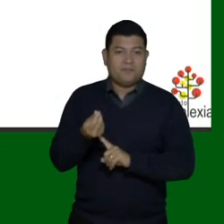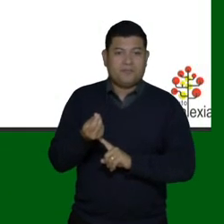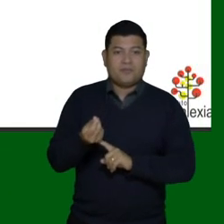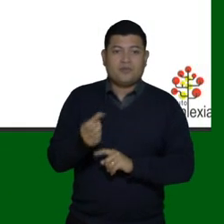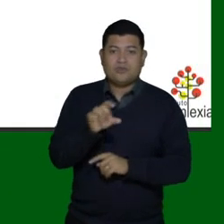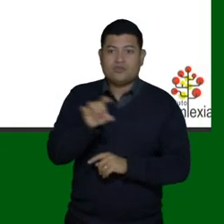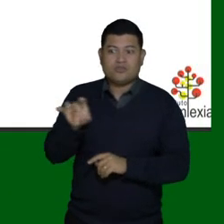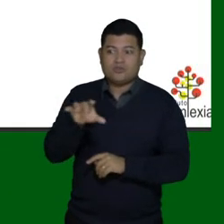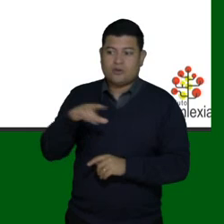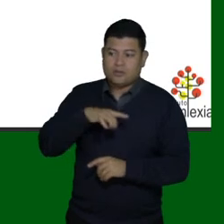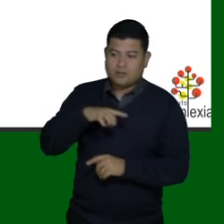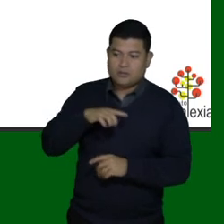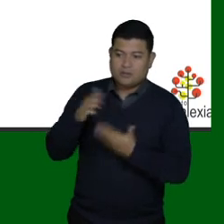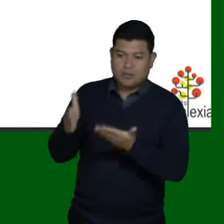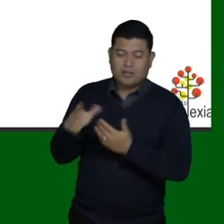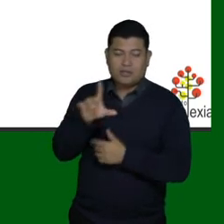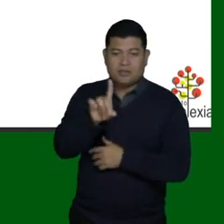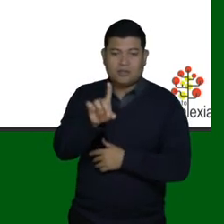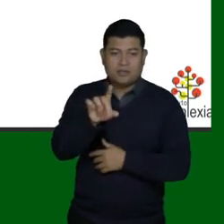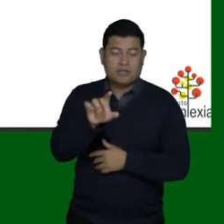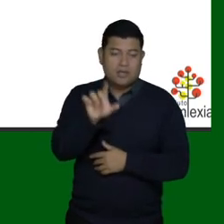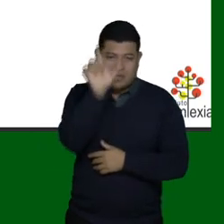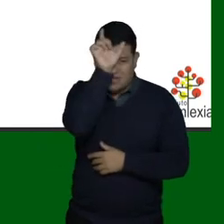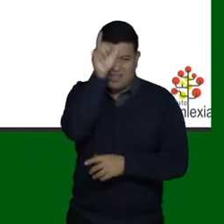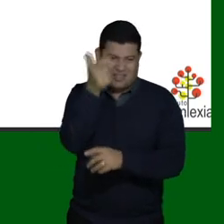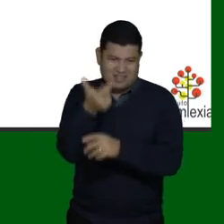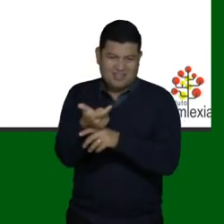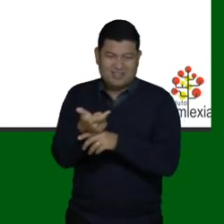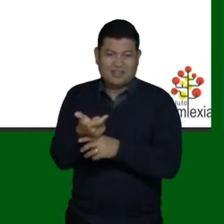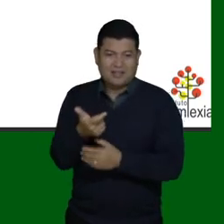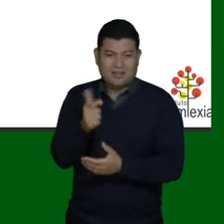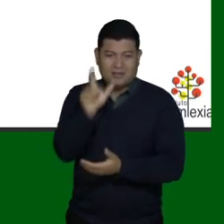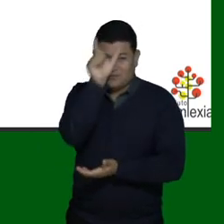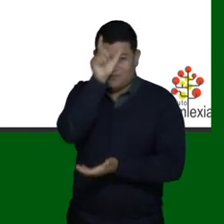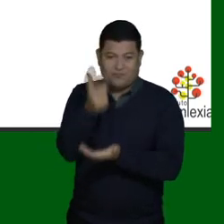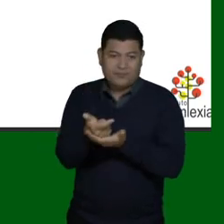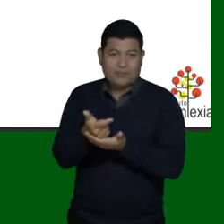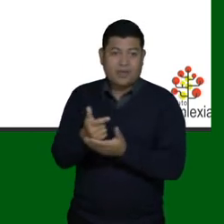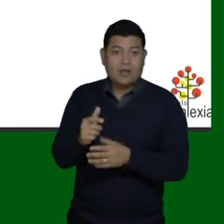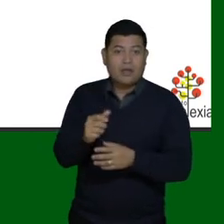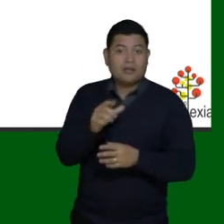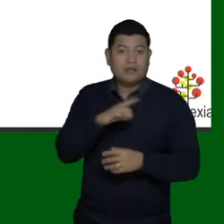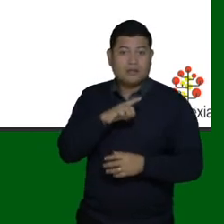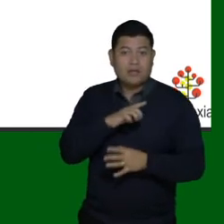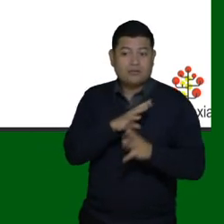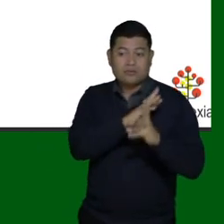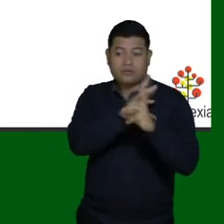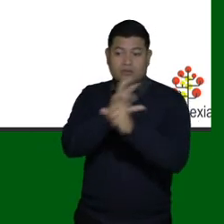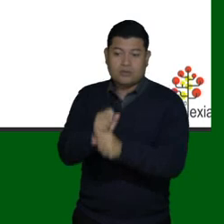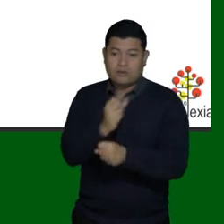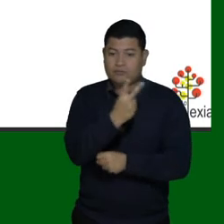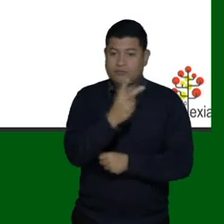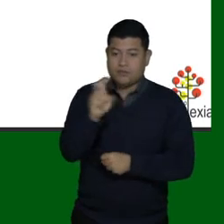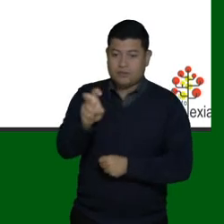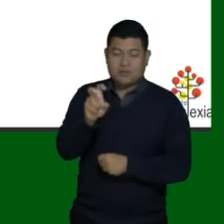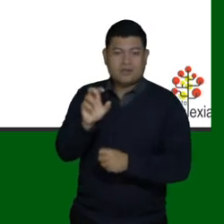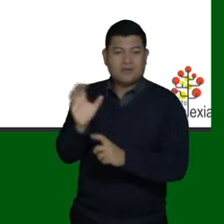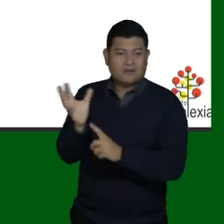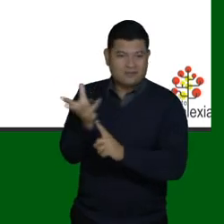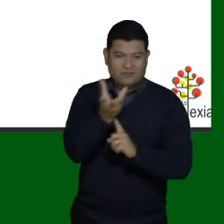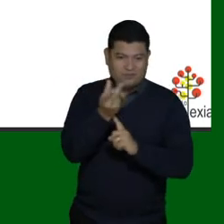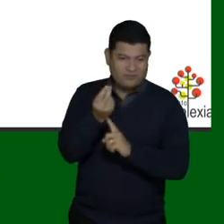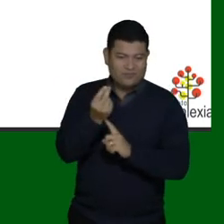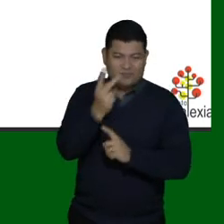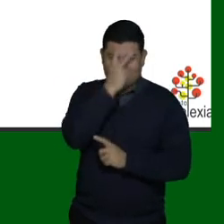artistas com dislexia a gente teve 25 artistas de oito países diferentes ali no Museu da escola Catarinense é um